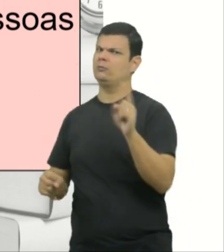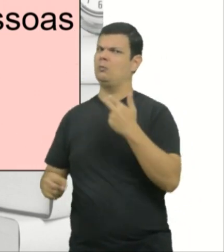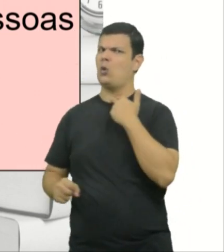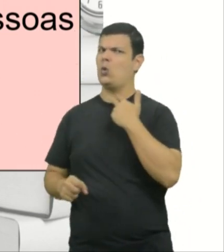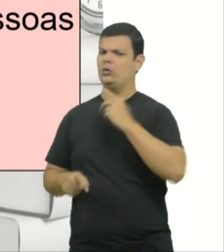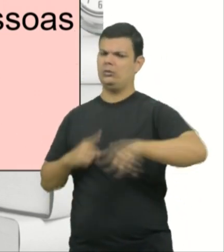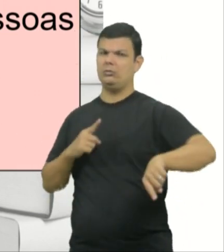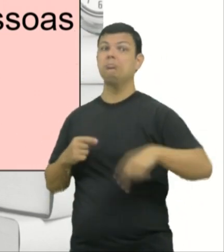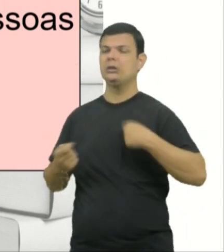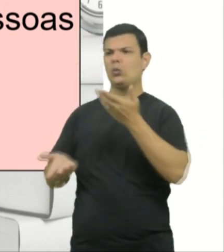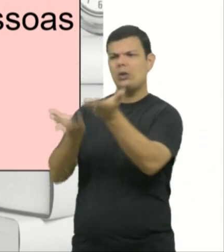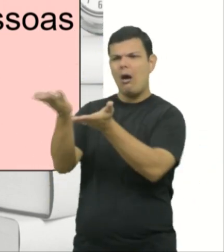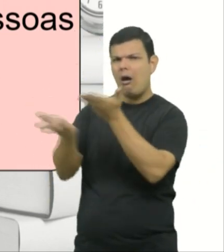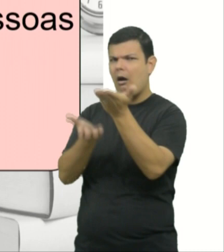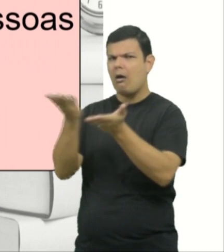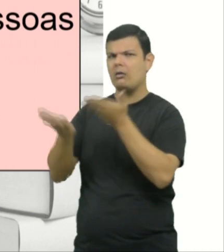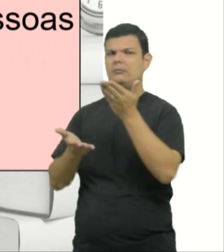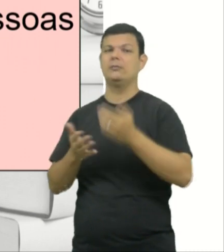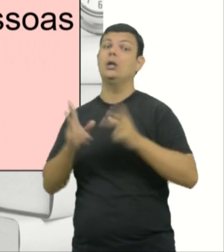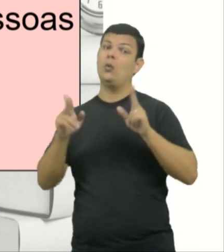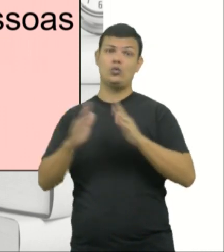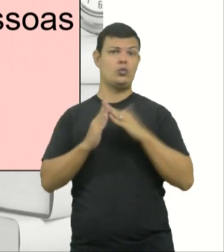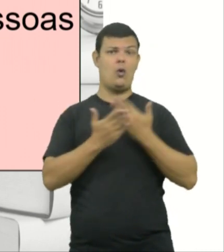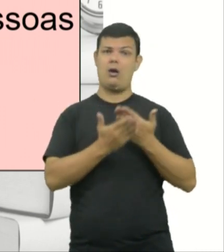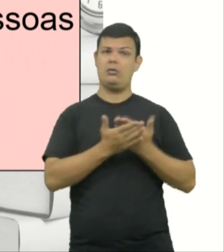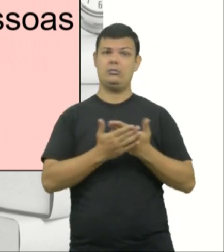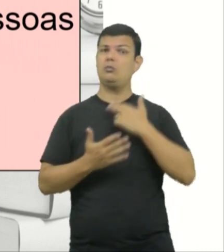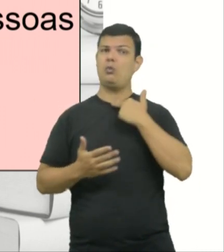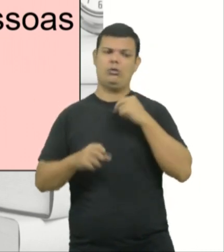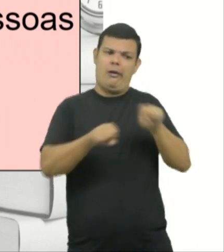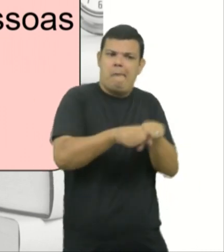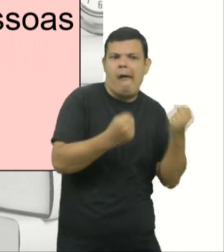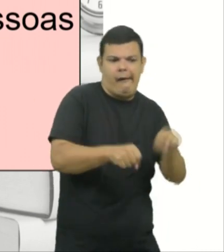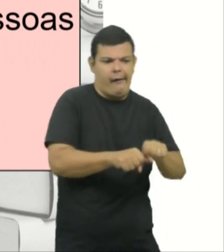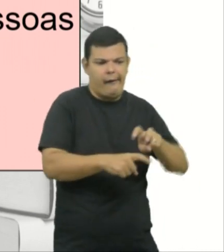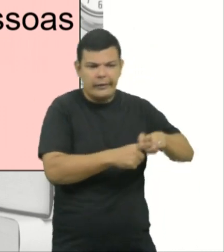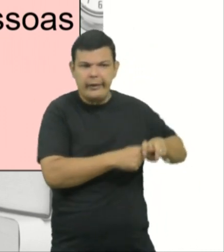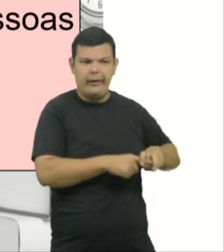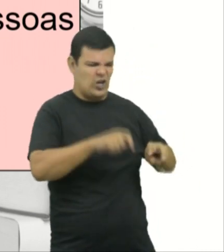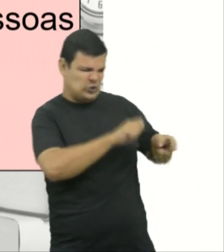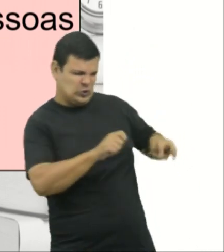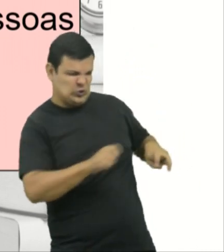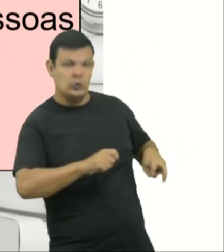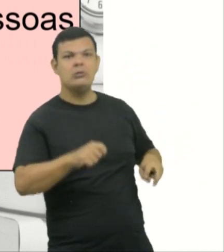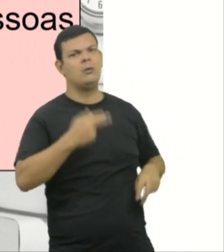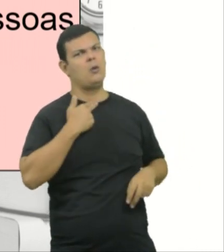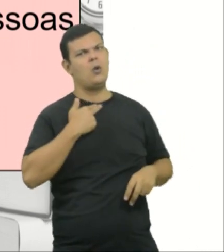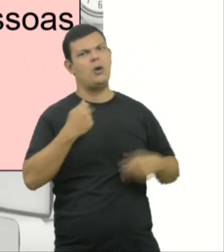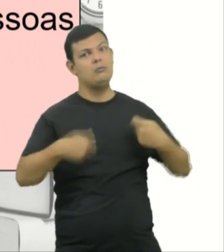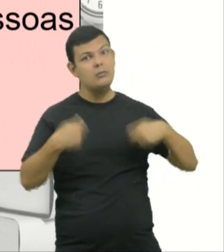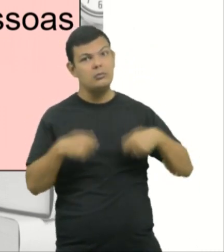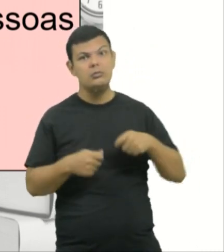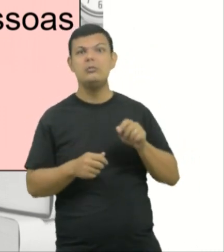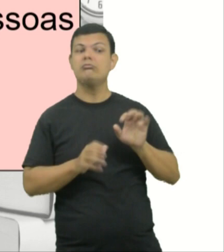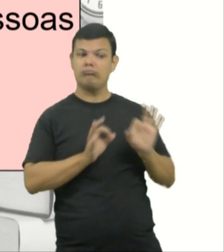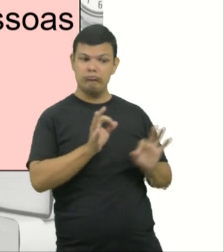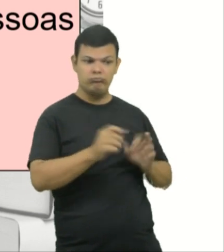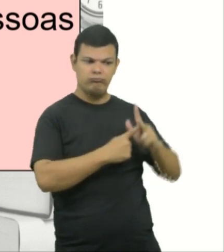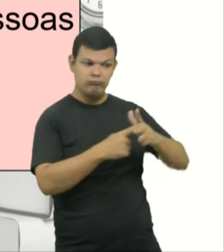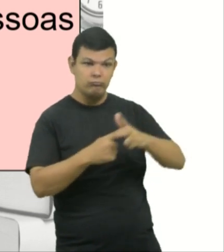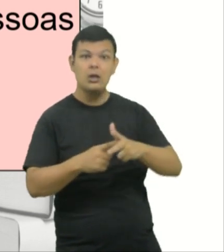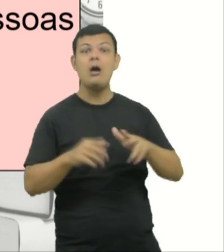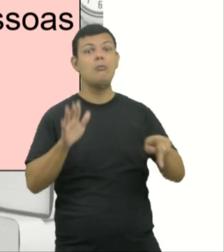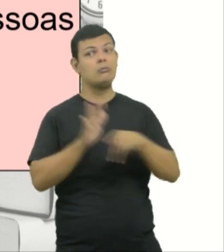tem que cuidar. Certo? Assim como é a sua escola, você não pode quebrar as cadeiras, riscar as cadeiras, tem que deixar tudo funcionando porque